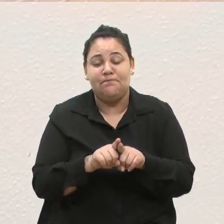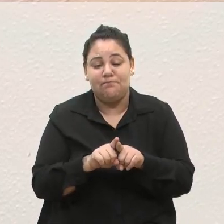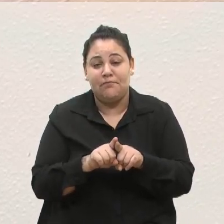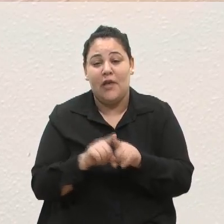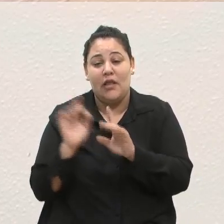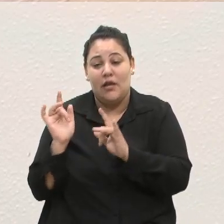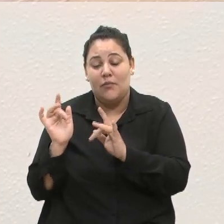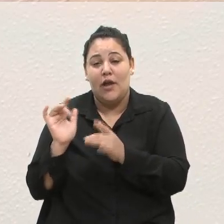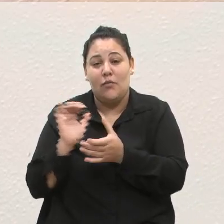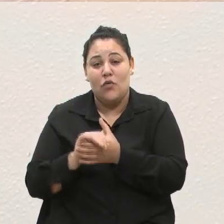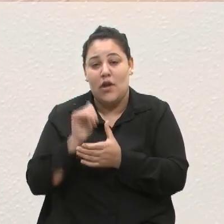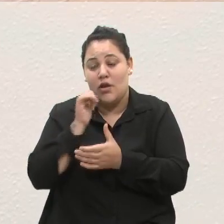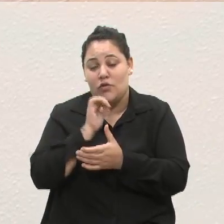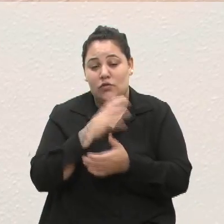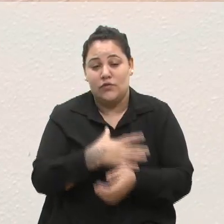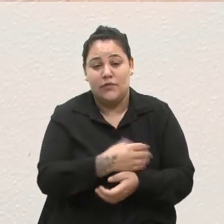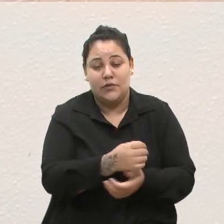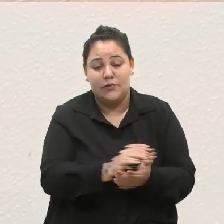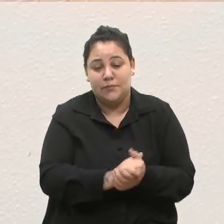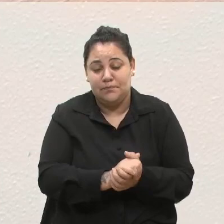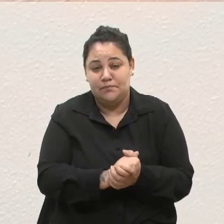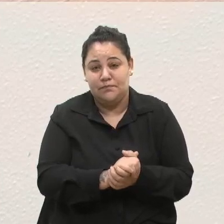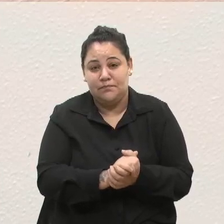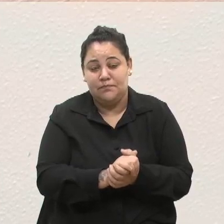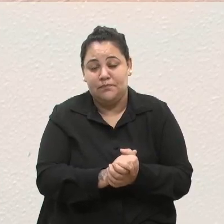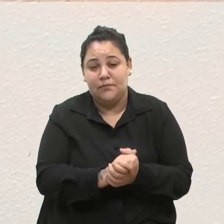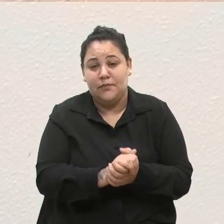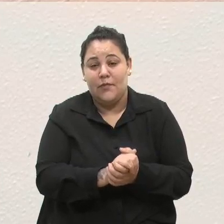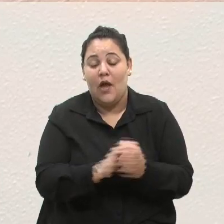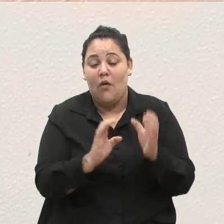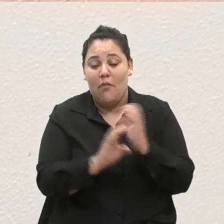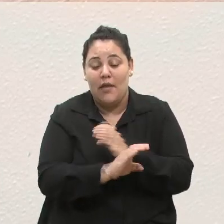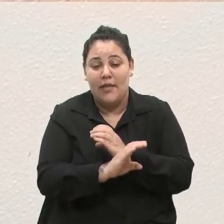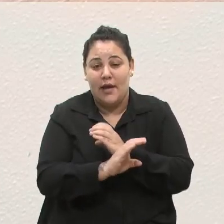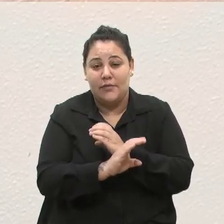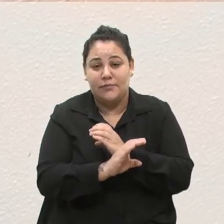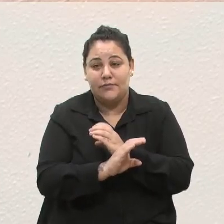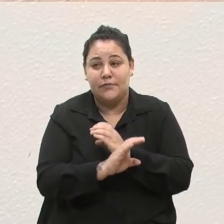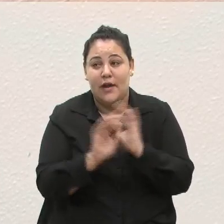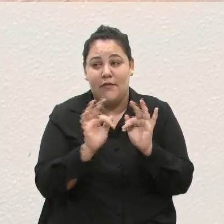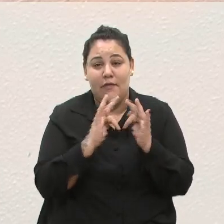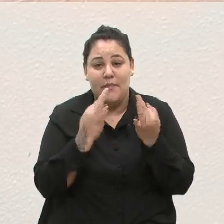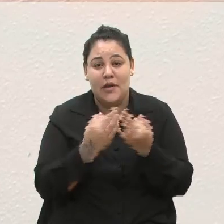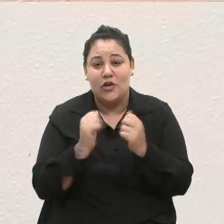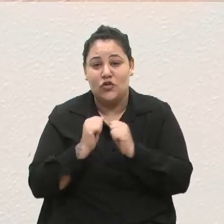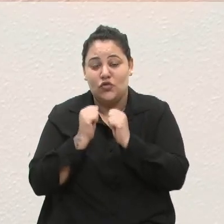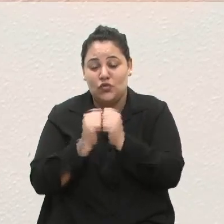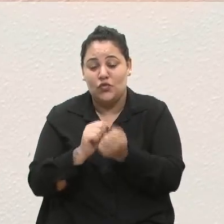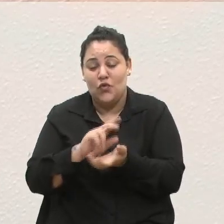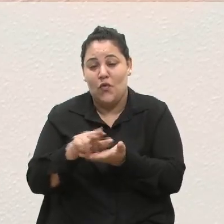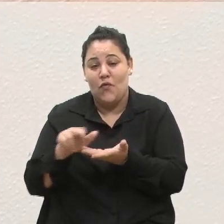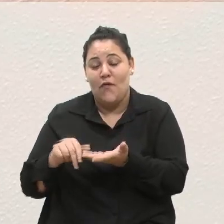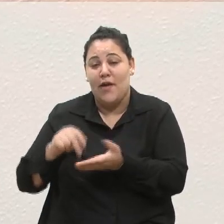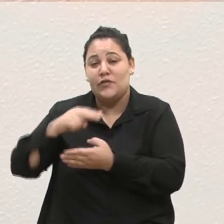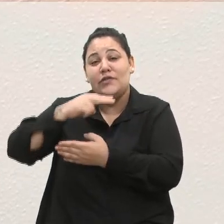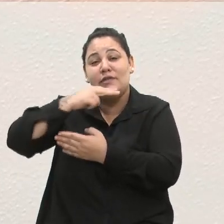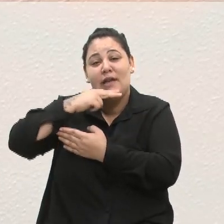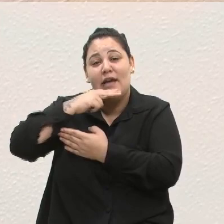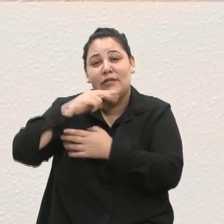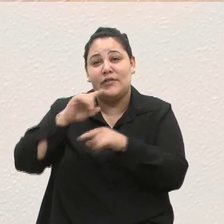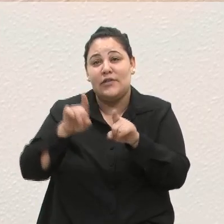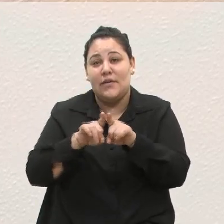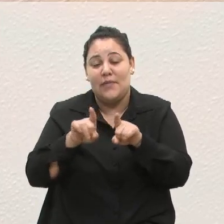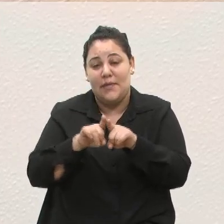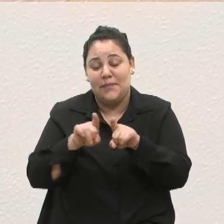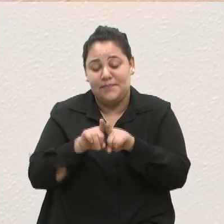genro Rudimar Lorandi completaram a família juntamente com os netos Jerônimo, Filho, Maria Luísa, Rame,